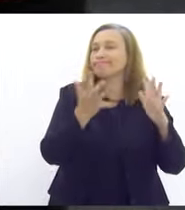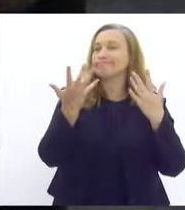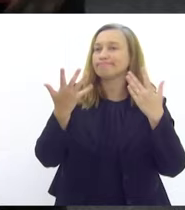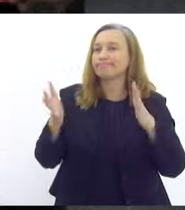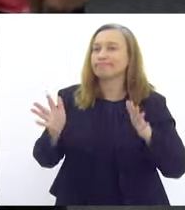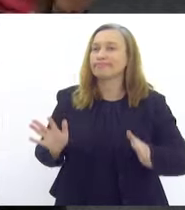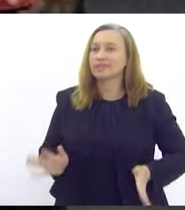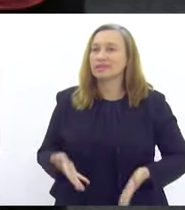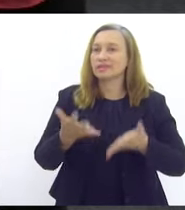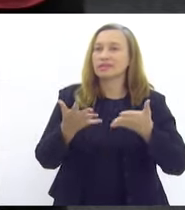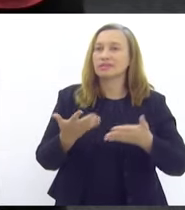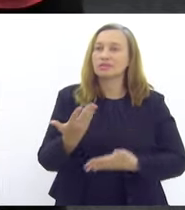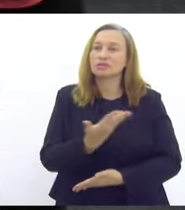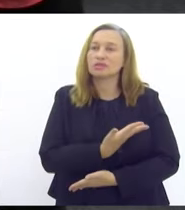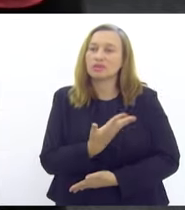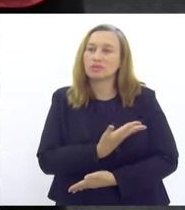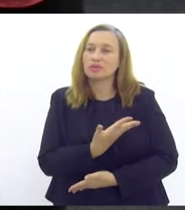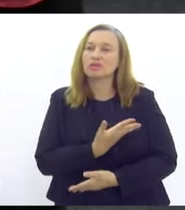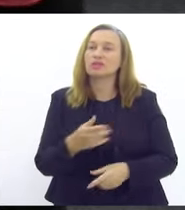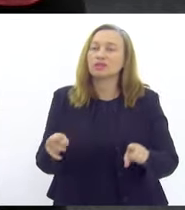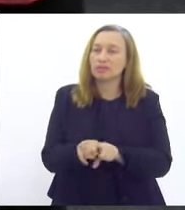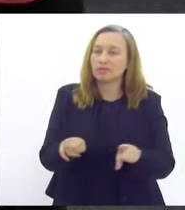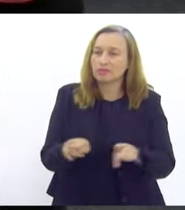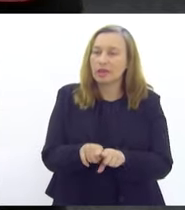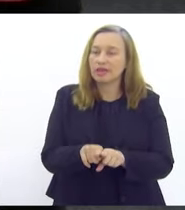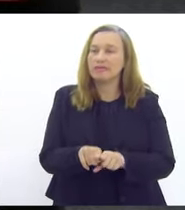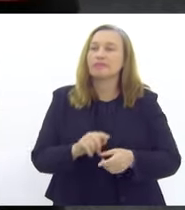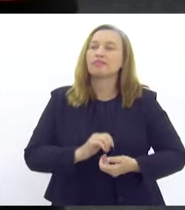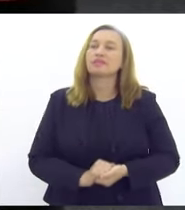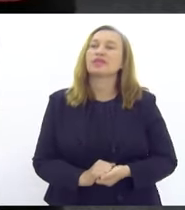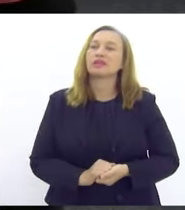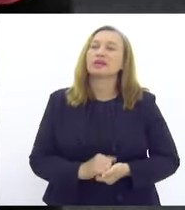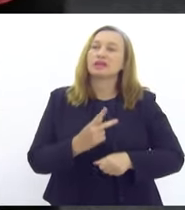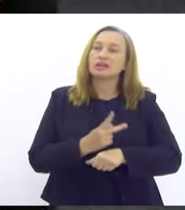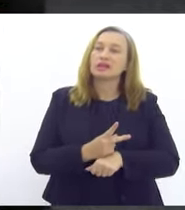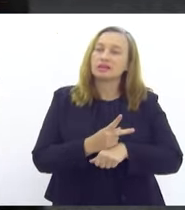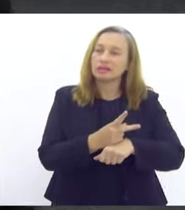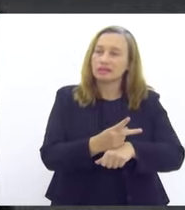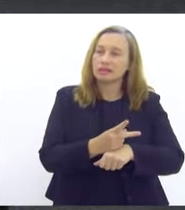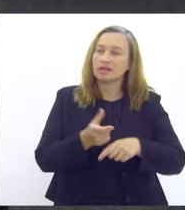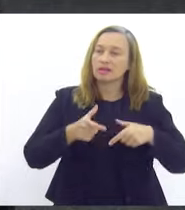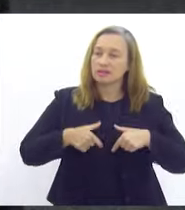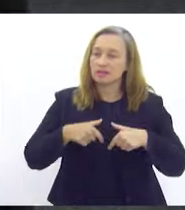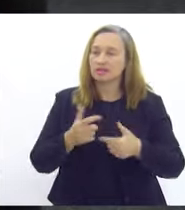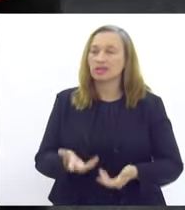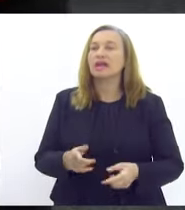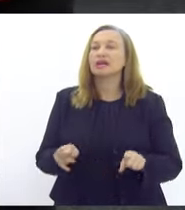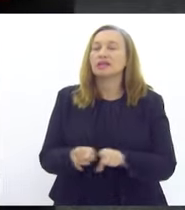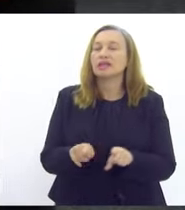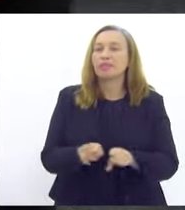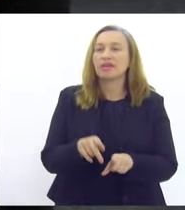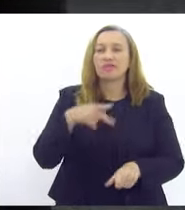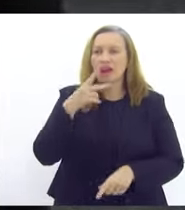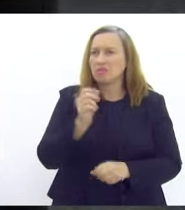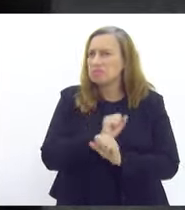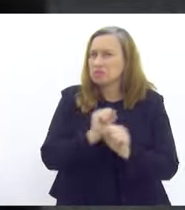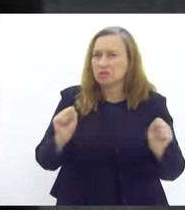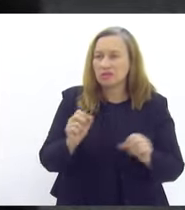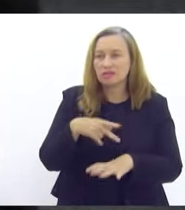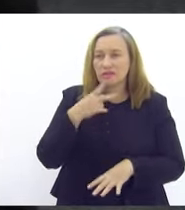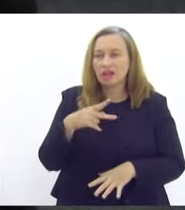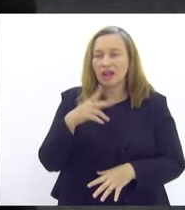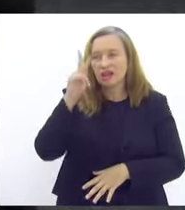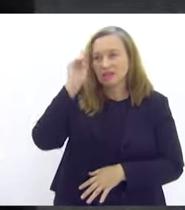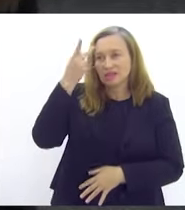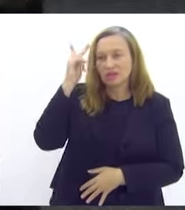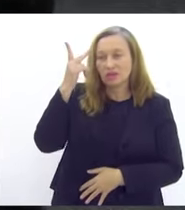a iniciativa dos companheiros que também concederam essa medalha. Dizer aqui também que não é possível falar na